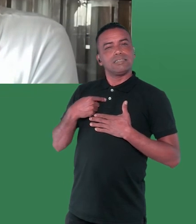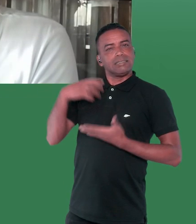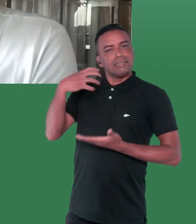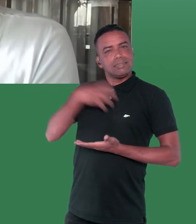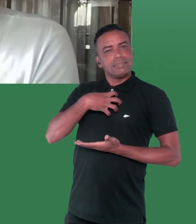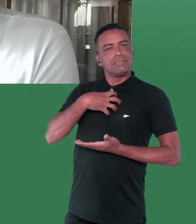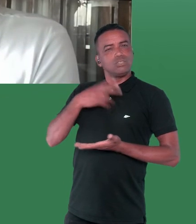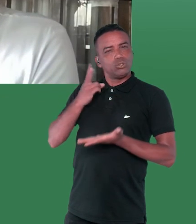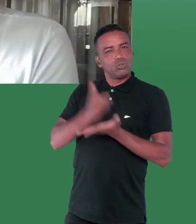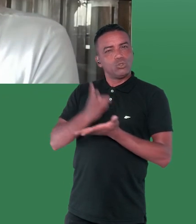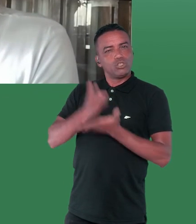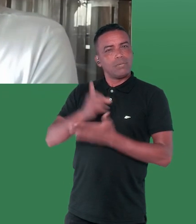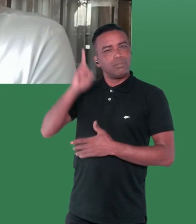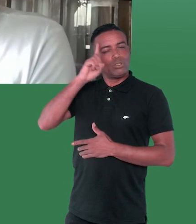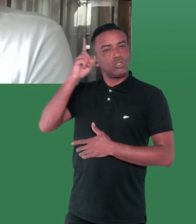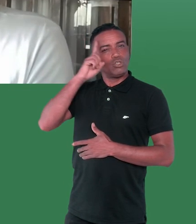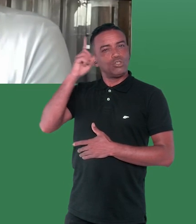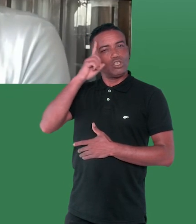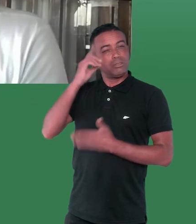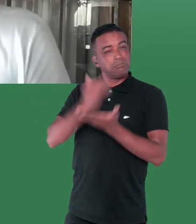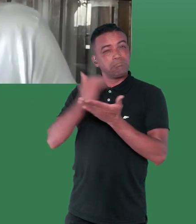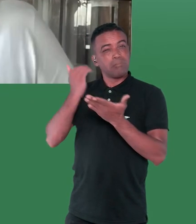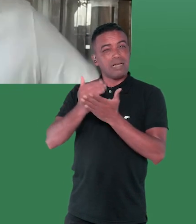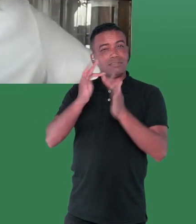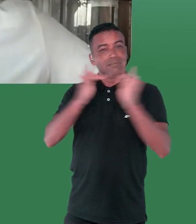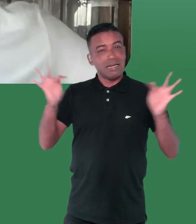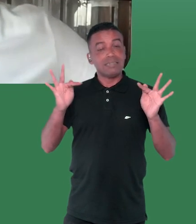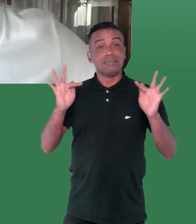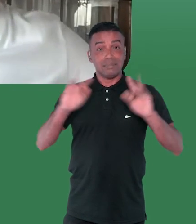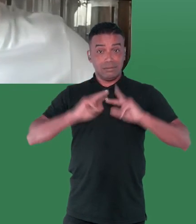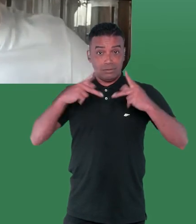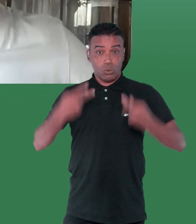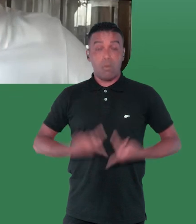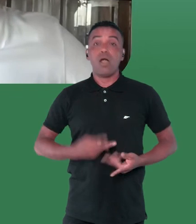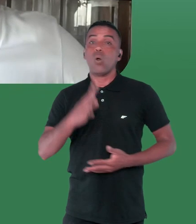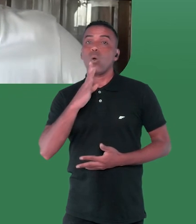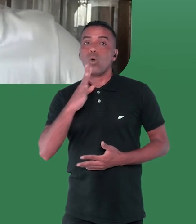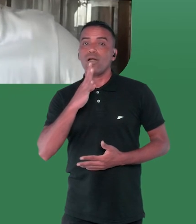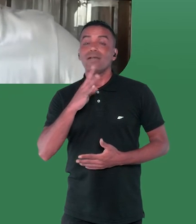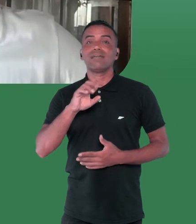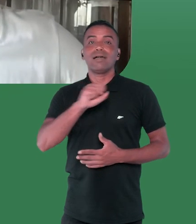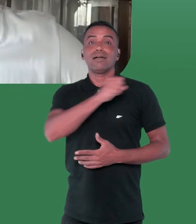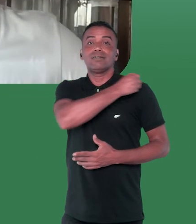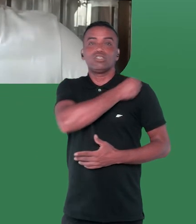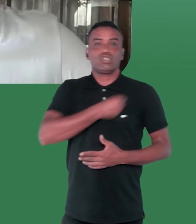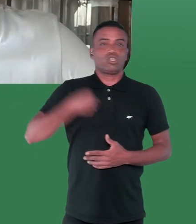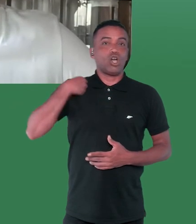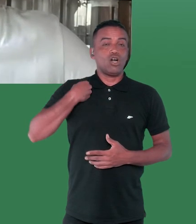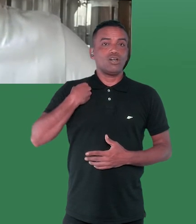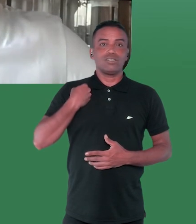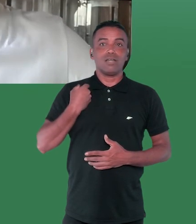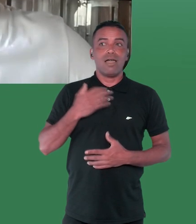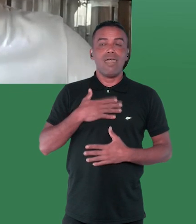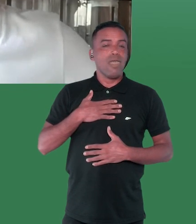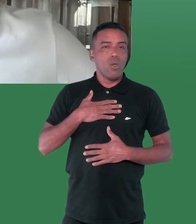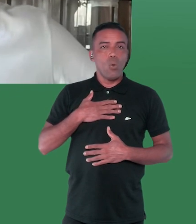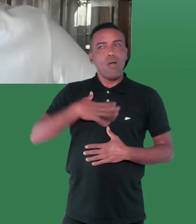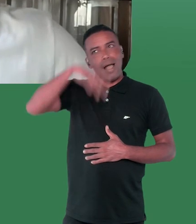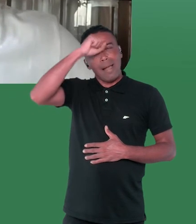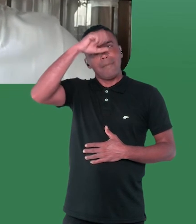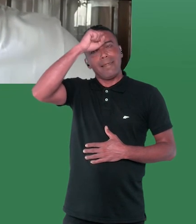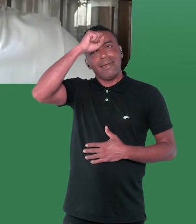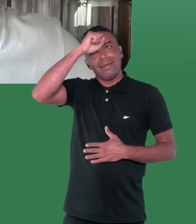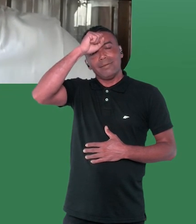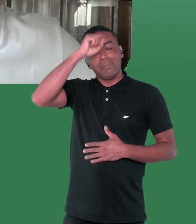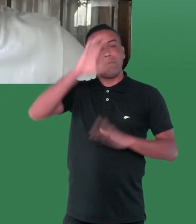chego e reafirmo todo dia a convicção de que a frase mais importante que a humanidade já conheceu é aquela de Sócrates: